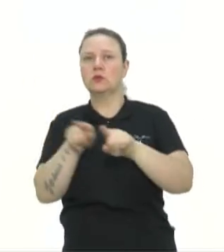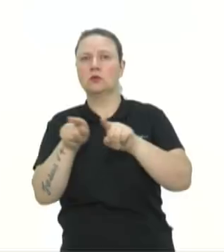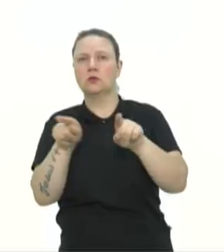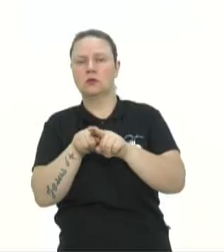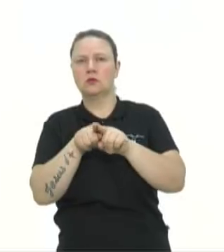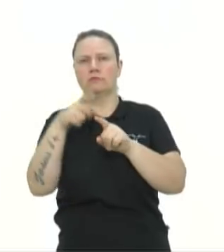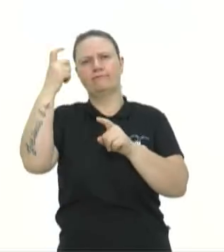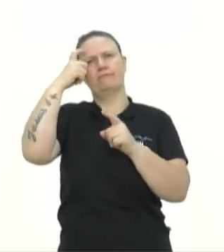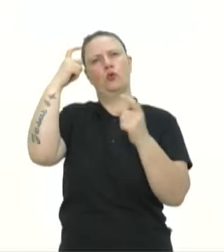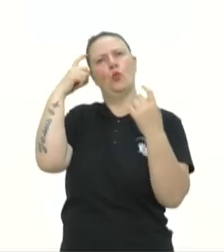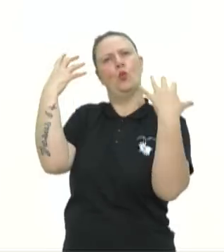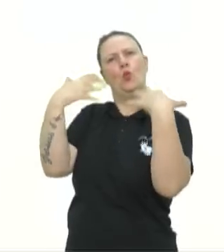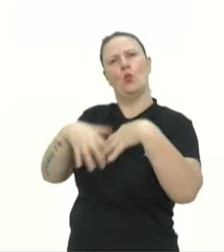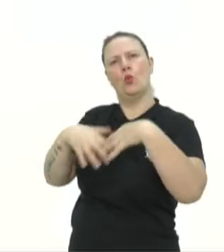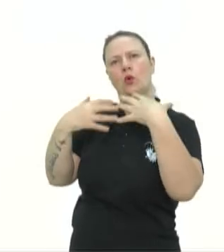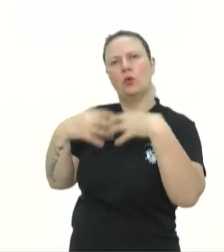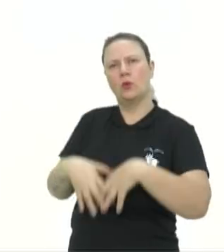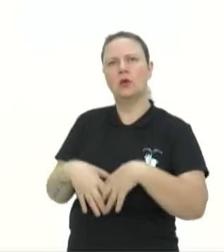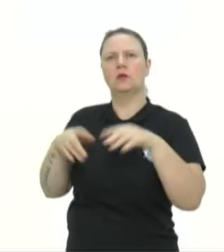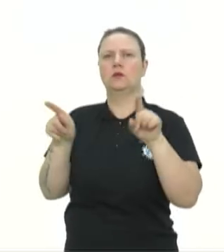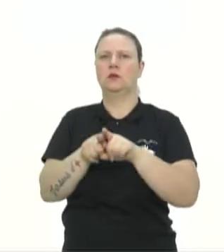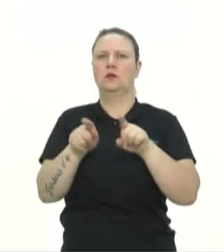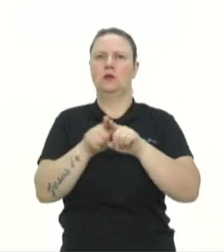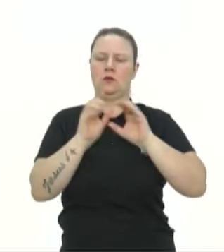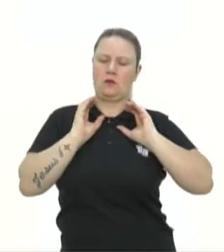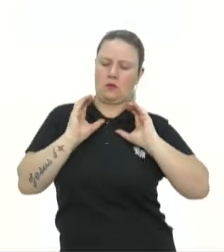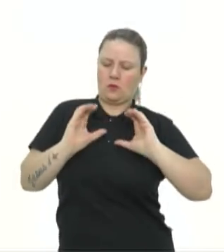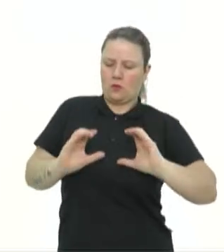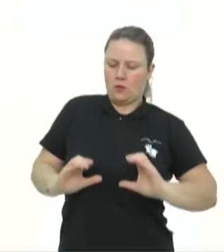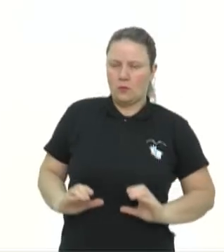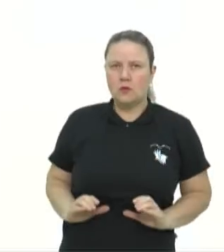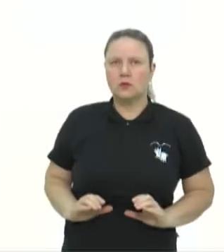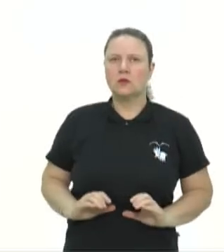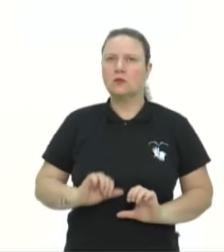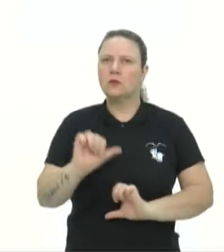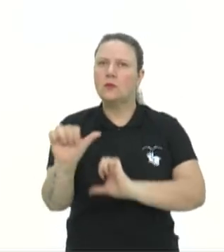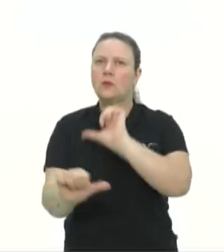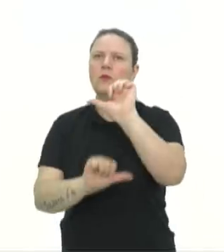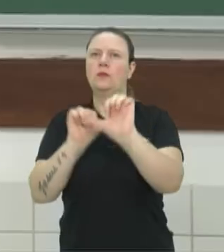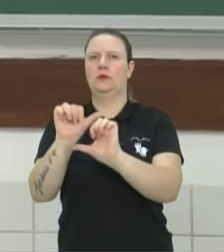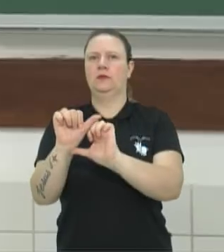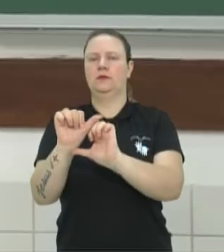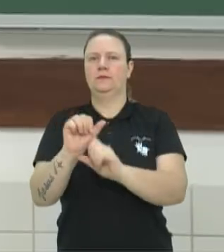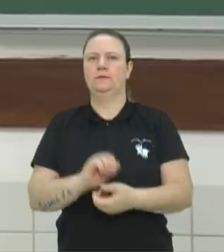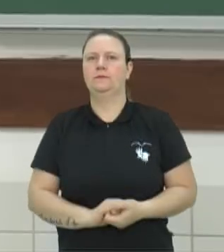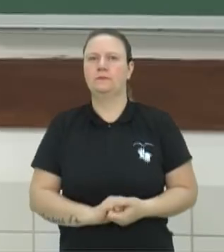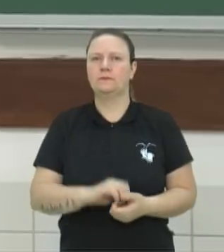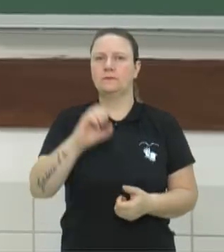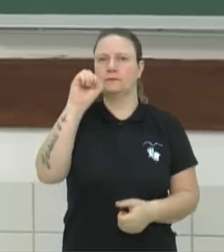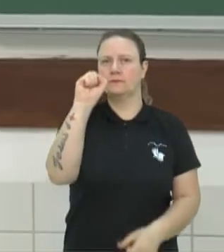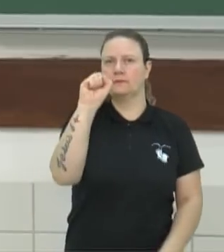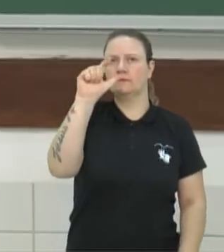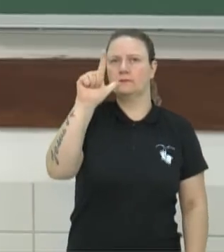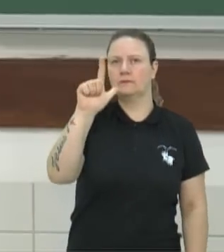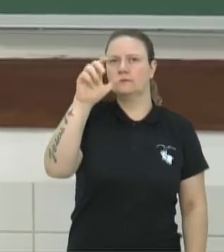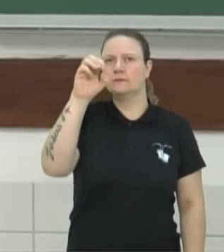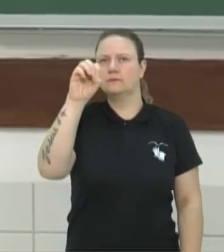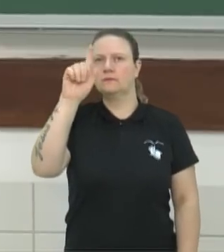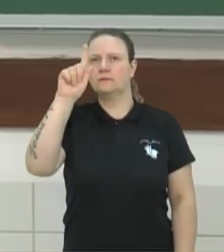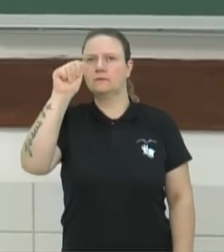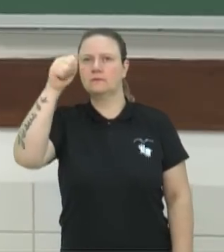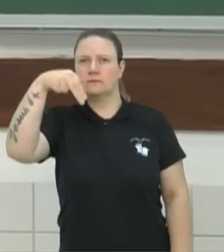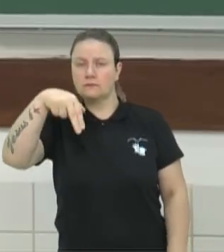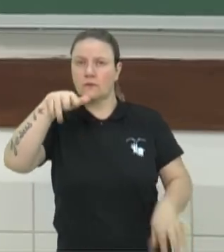uma reflexão e até mesmo a uma mudança de comportamento. O slogan, pessoal, é a parte mais importante da